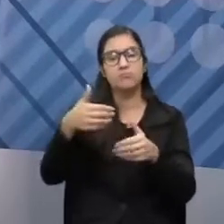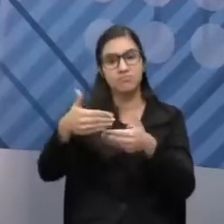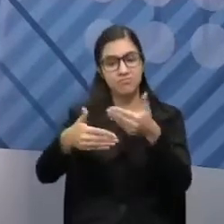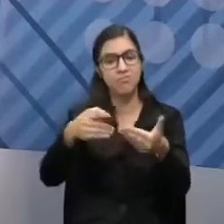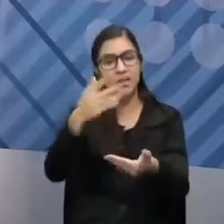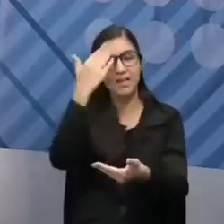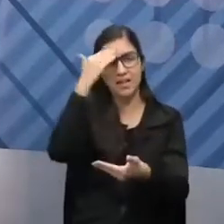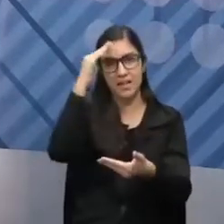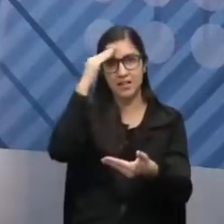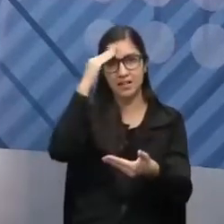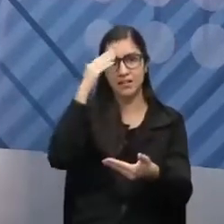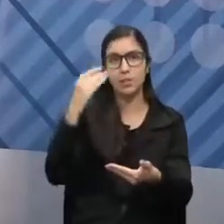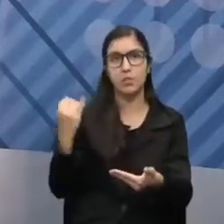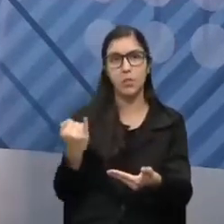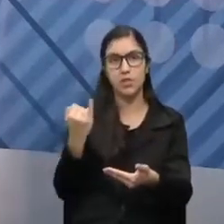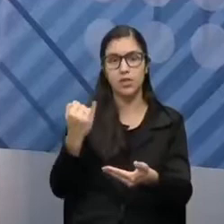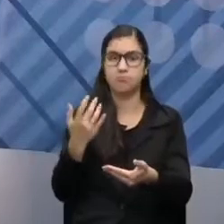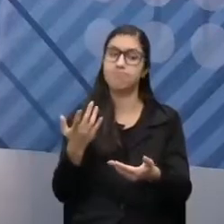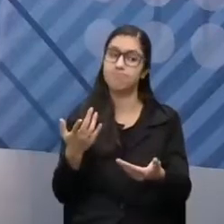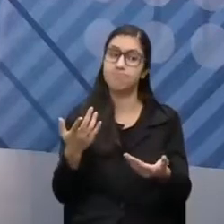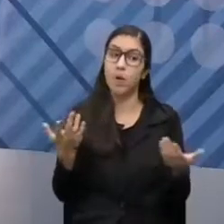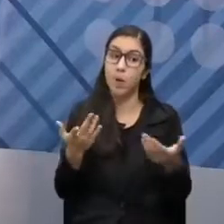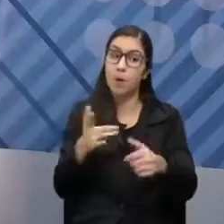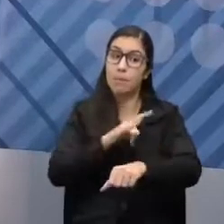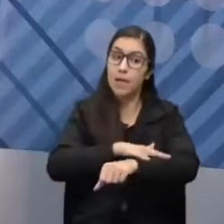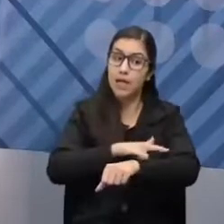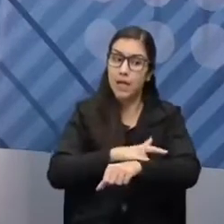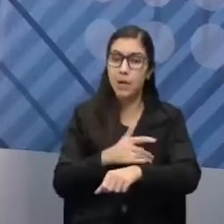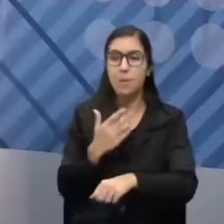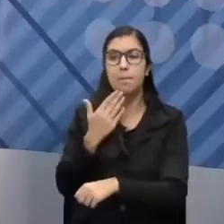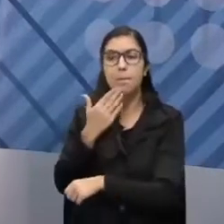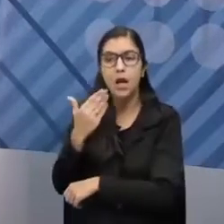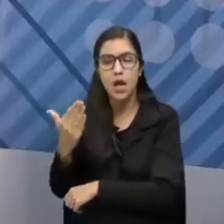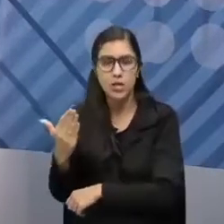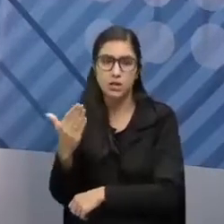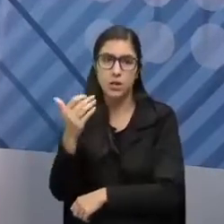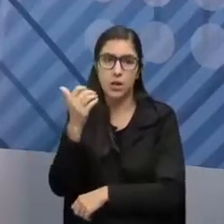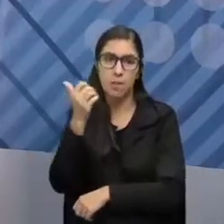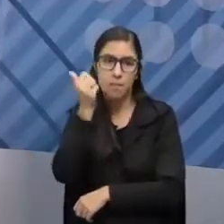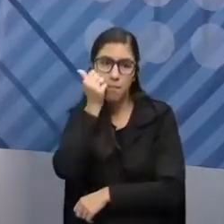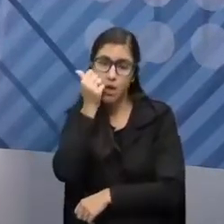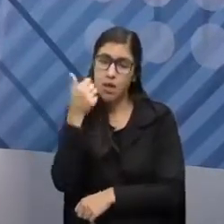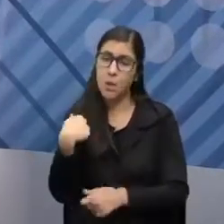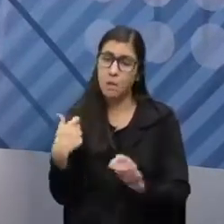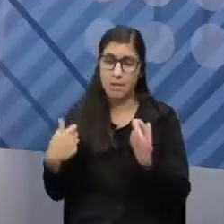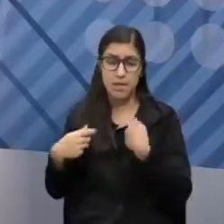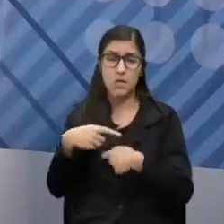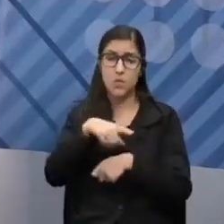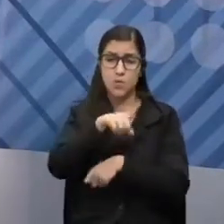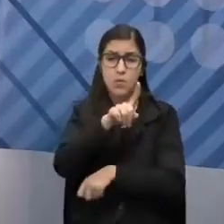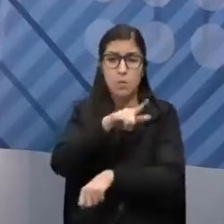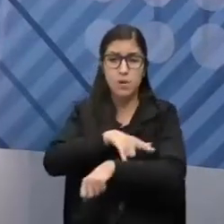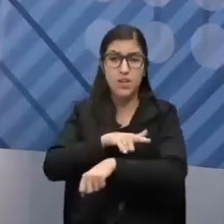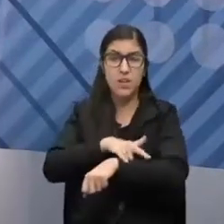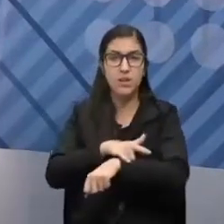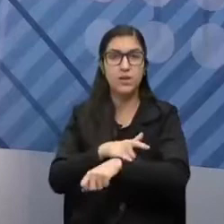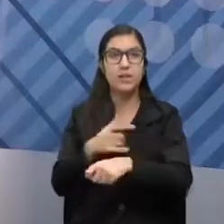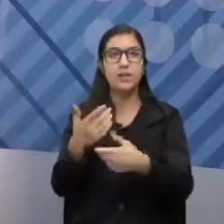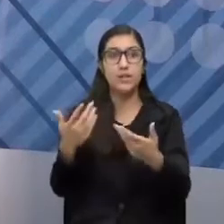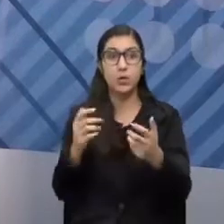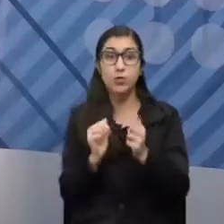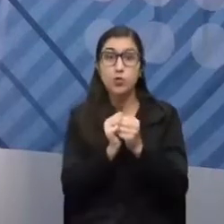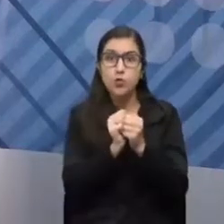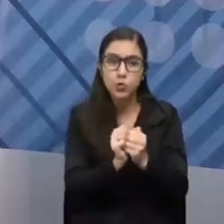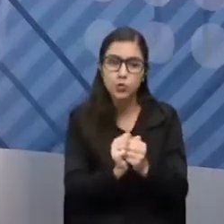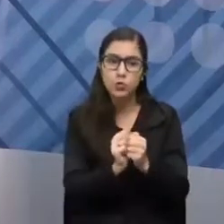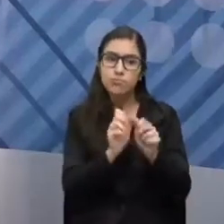entender. Importante entender sinal de banheiro, pedir para a mãe, né? Que ele precisa ir ao banheiro. Então, isso tudo tem que ser feito